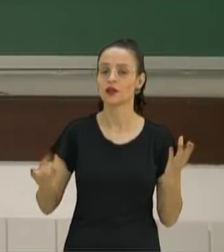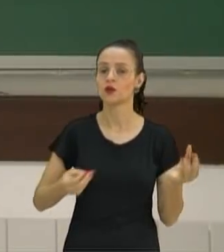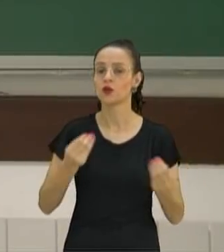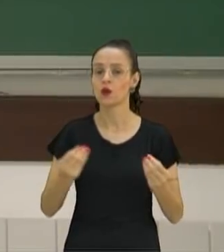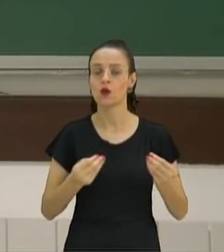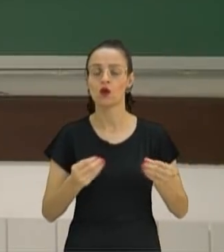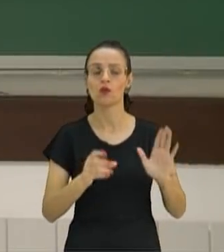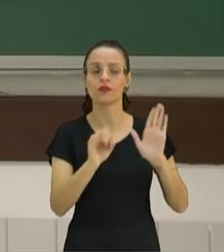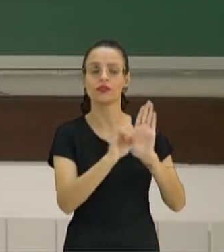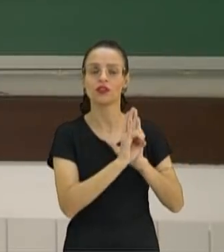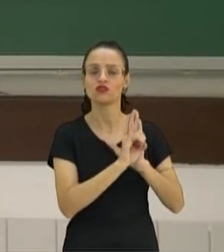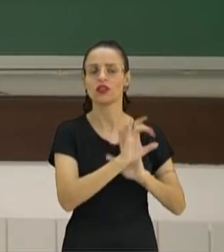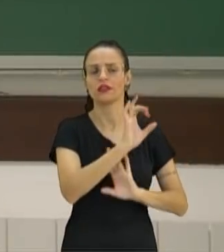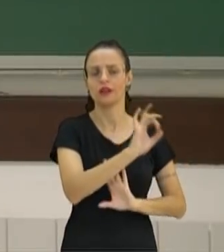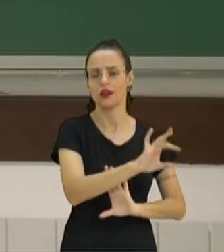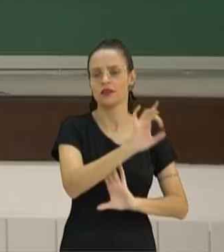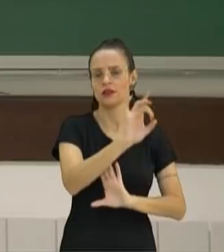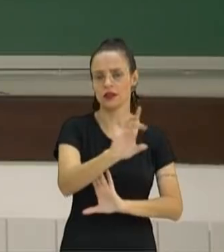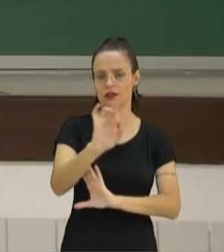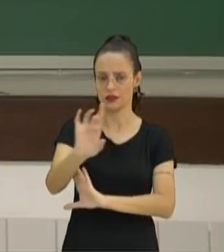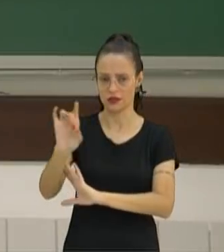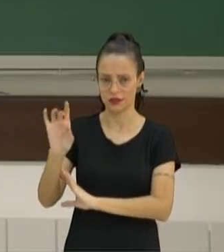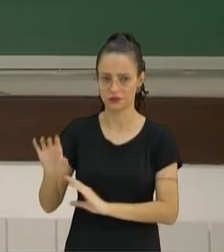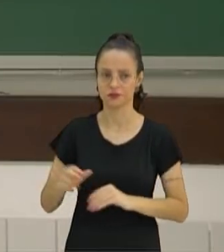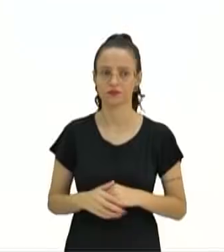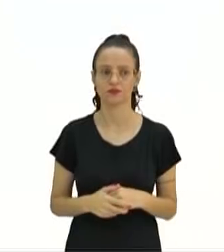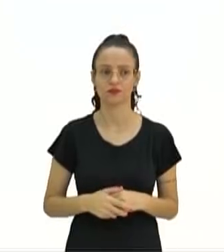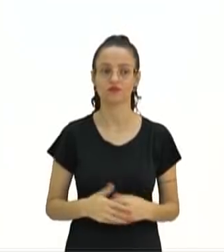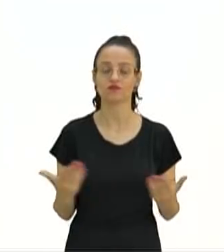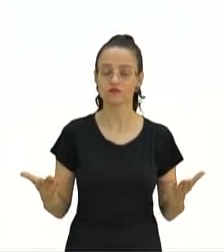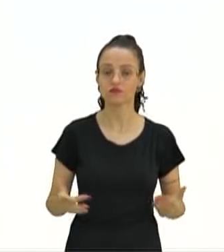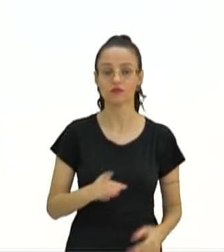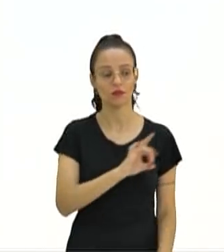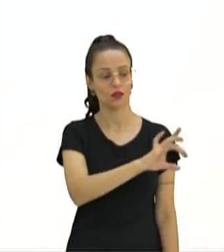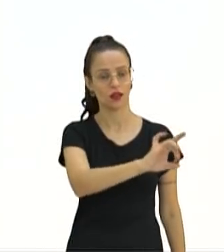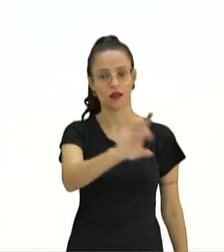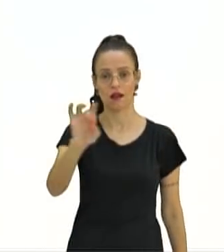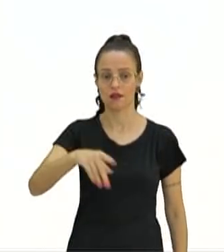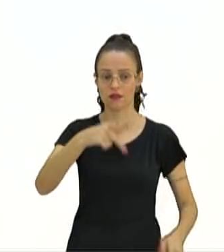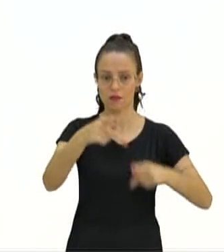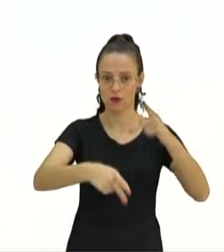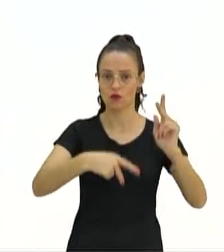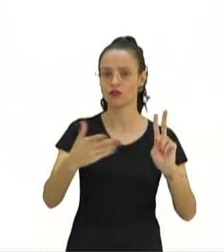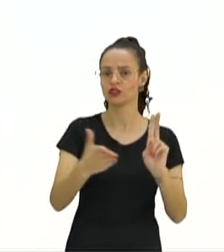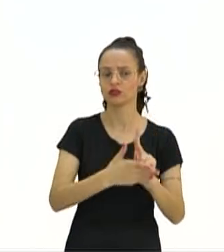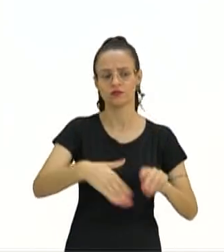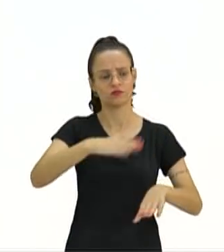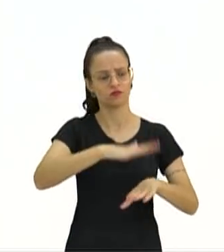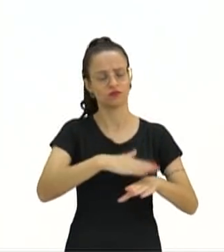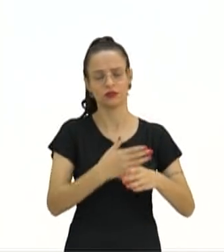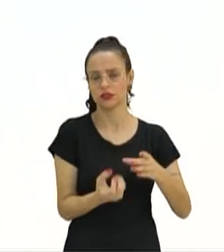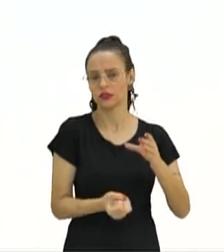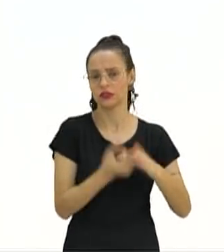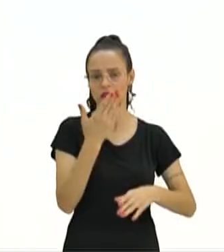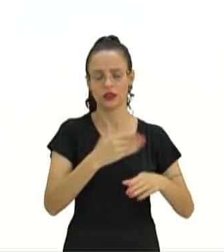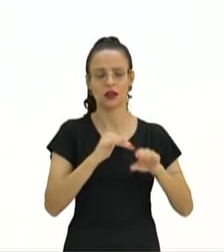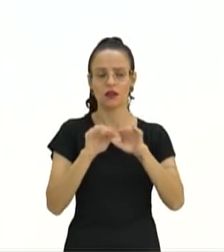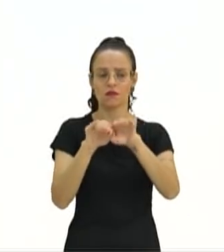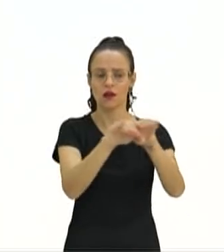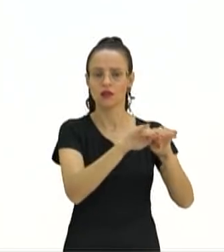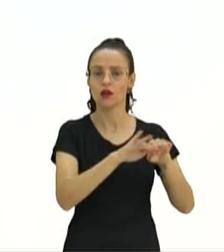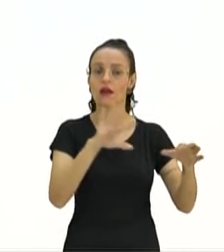cada identidade de cada etnia. Olha lá. Cada povo indígena cria suas padronagens relacionadas com